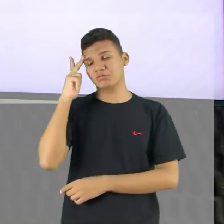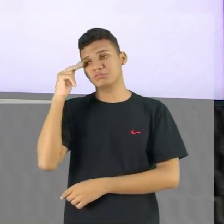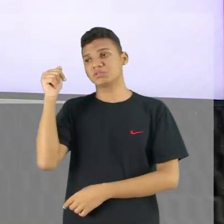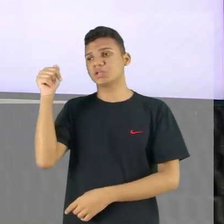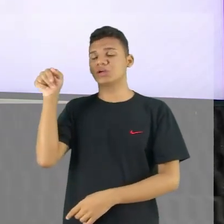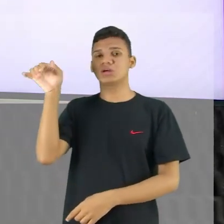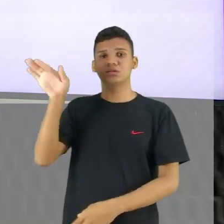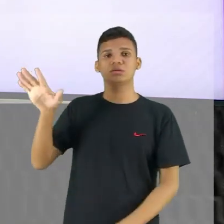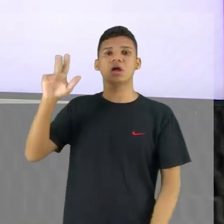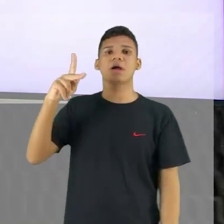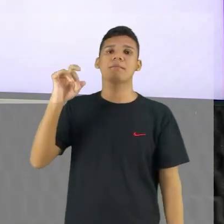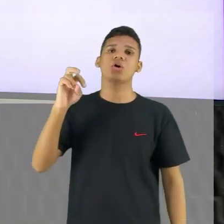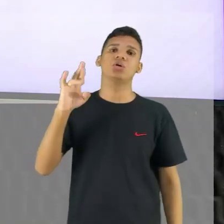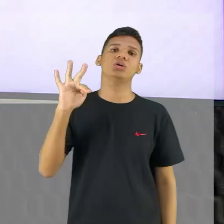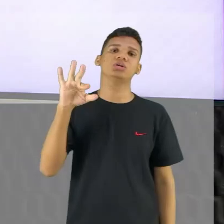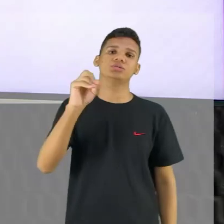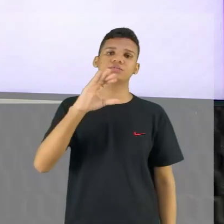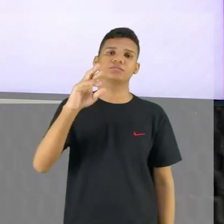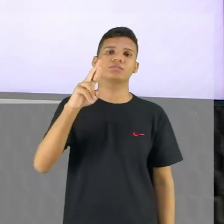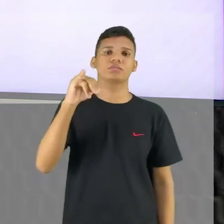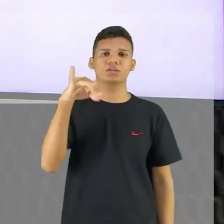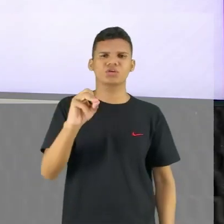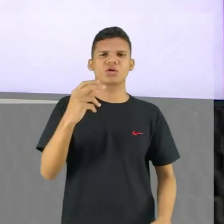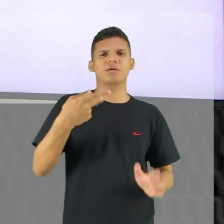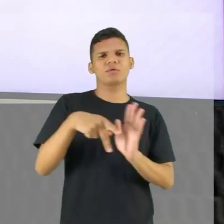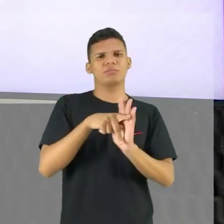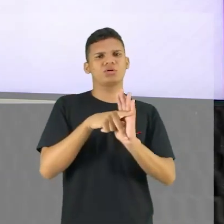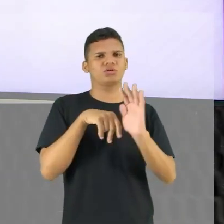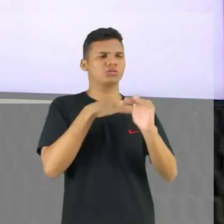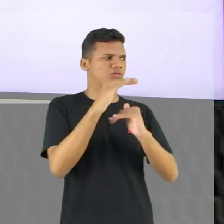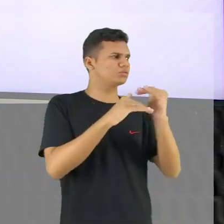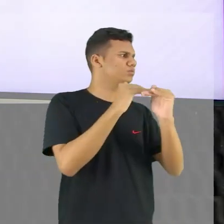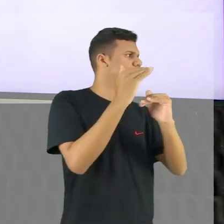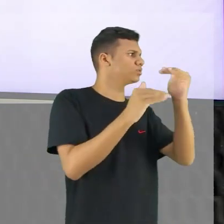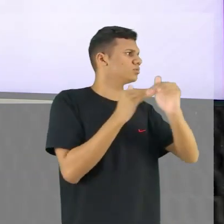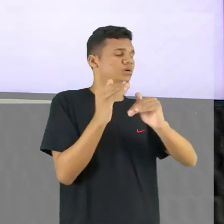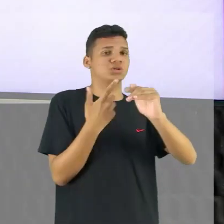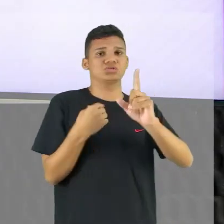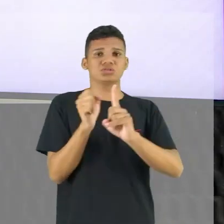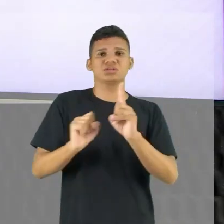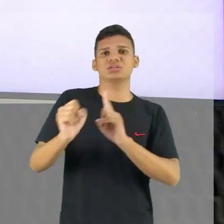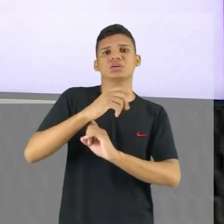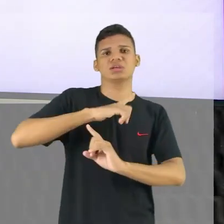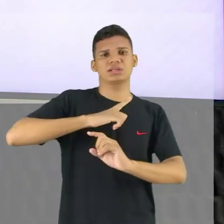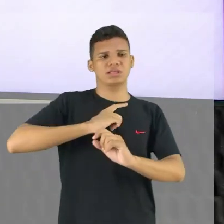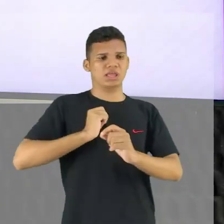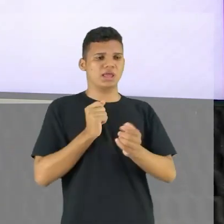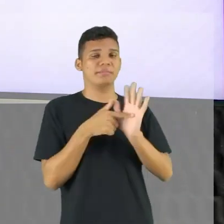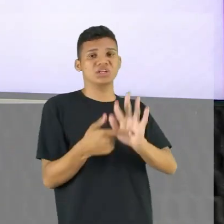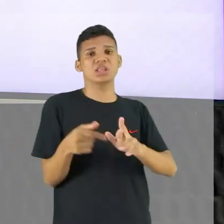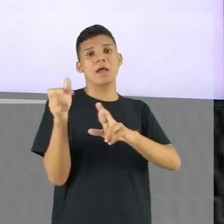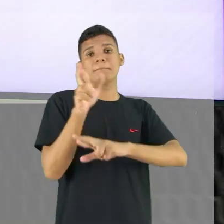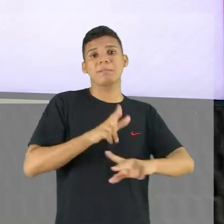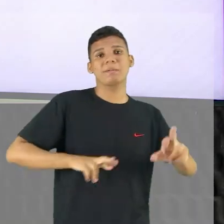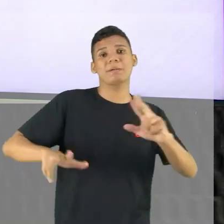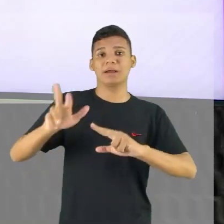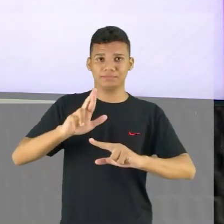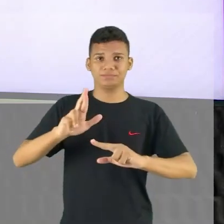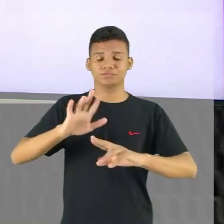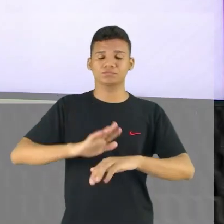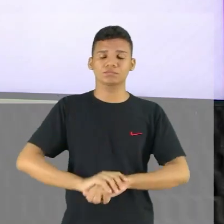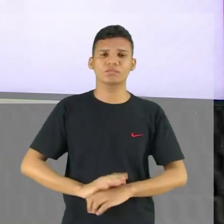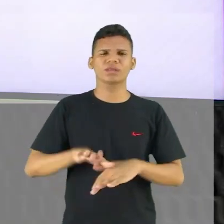contribuem para a construção dessa sociedade diversa, ou dessa sociedade que apresenta diversidade. Toda vez que